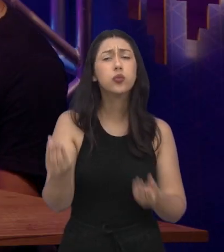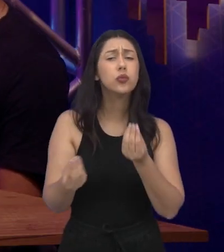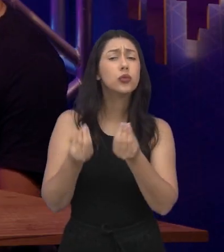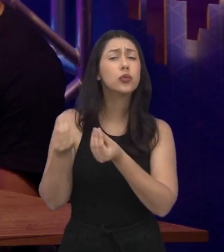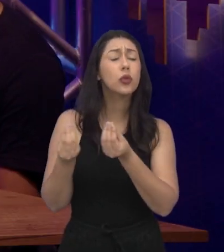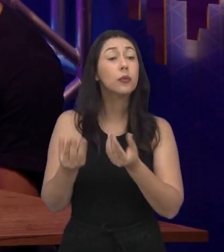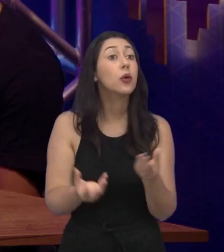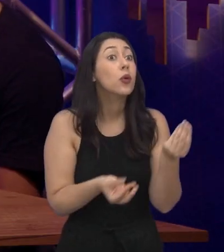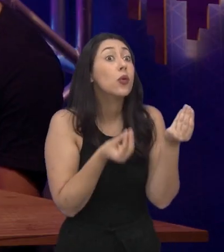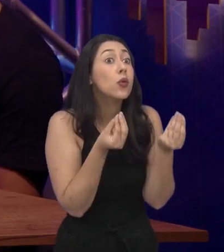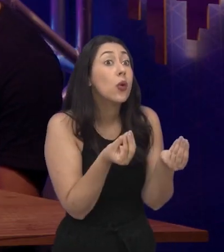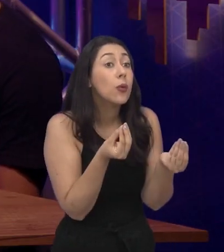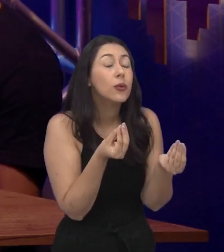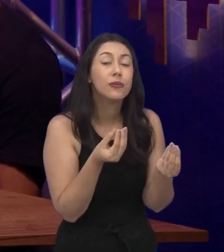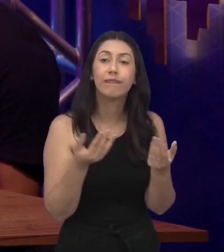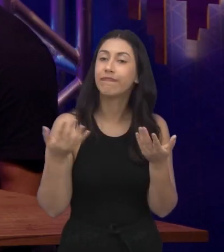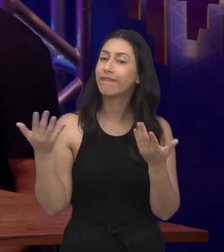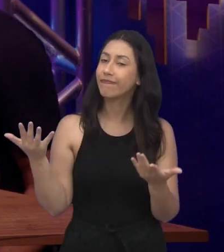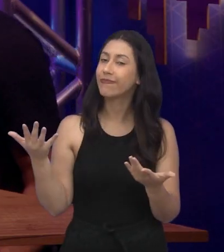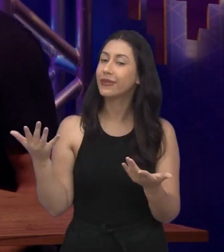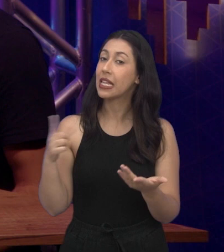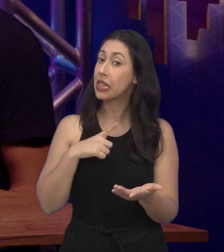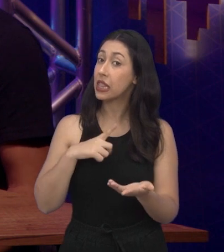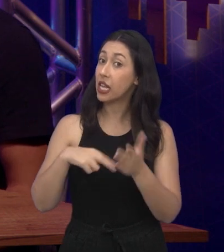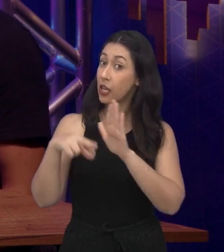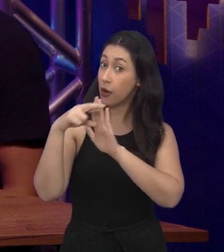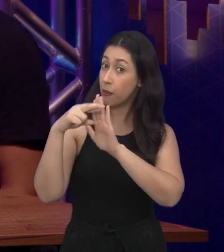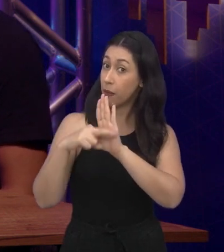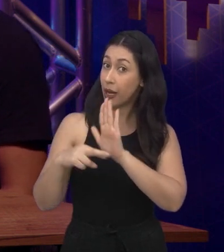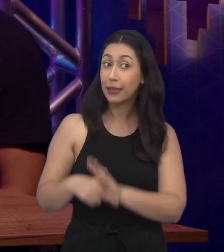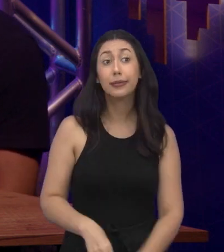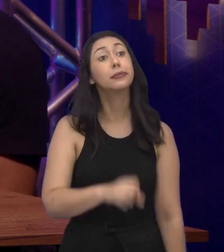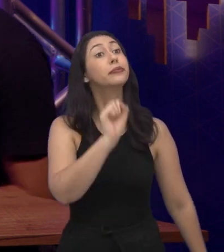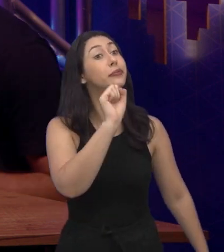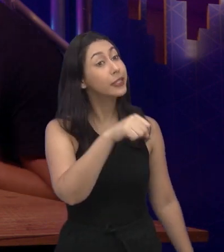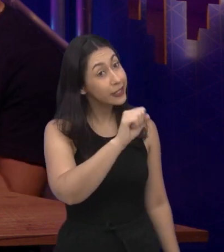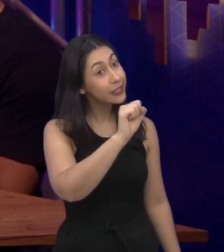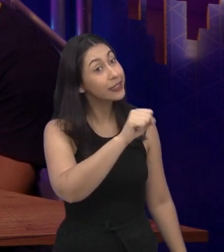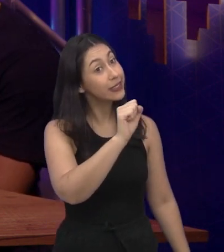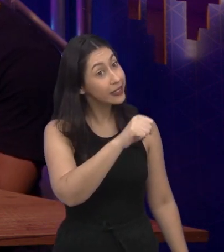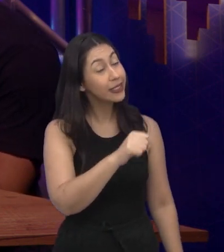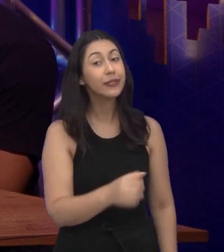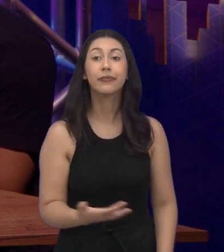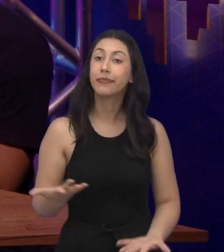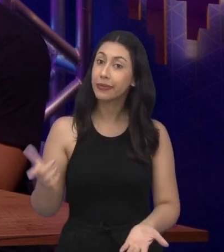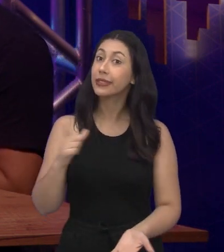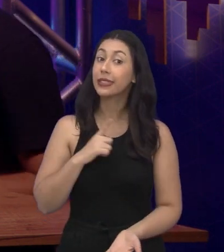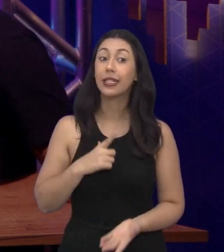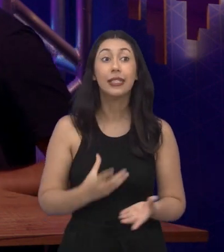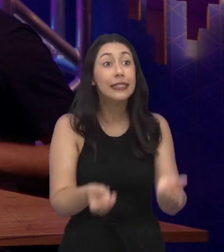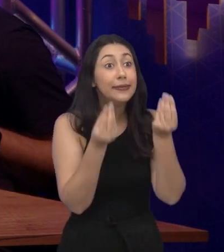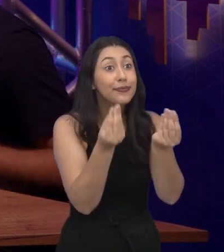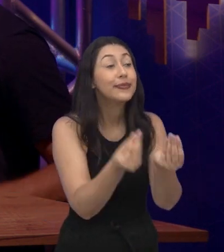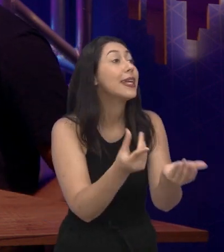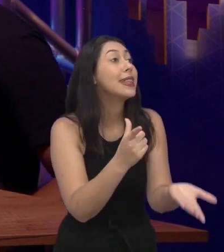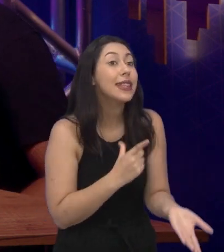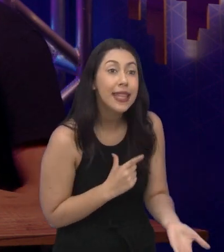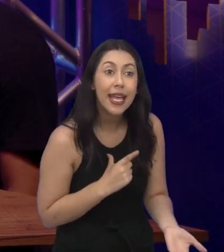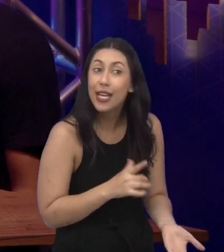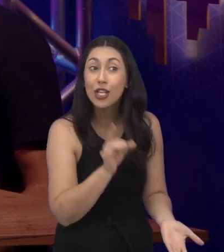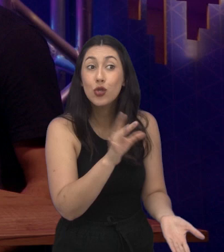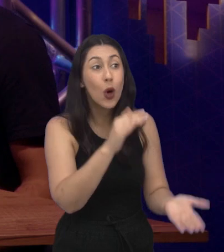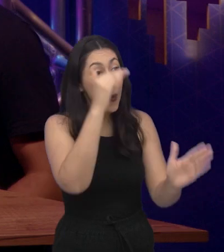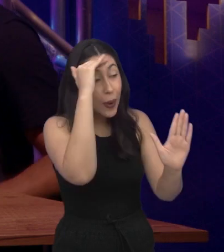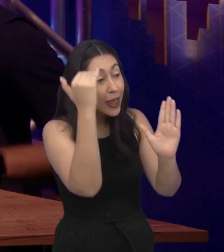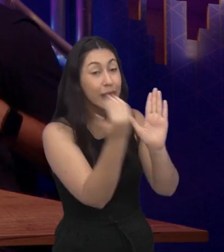essa situação? Como, Samuel? Como? Tem uma receita de bolo? Tem uma receita de bolo. Tem uma receita de bolo. O pior de tudo é que